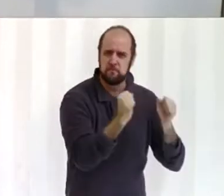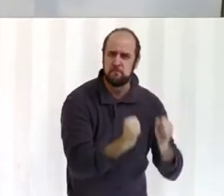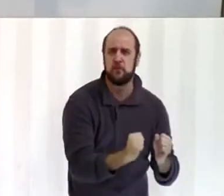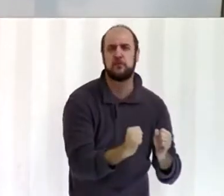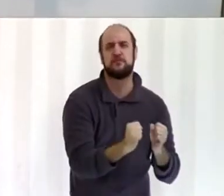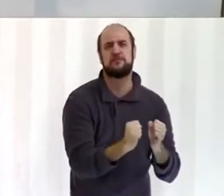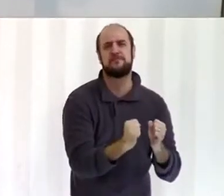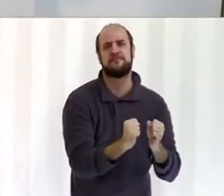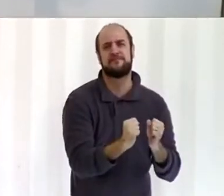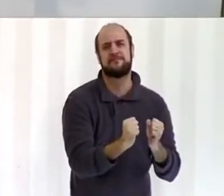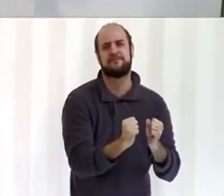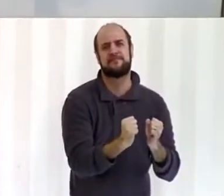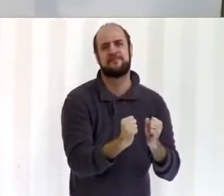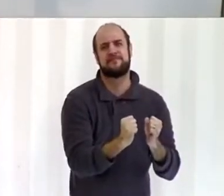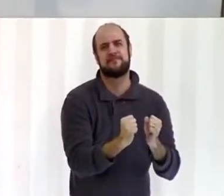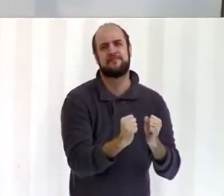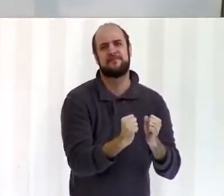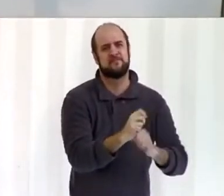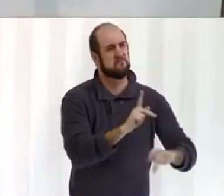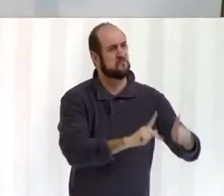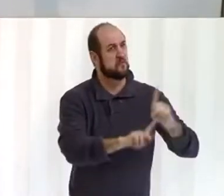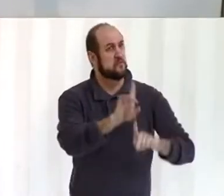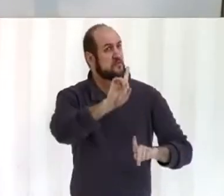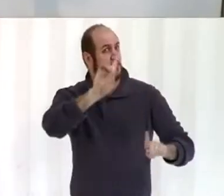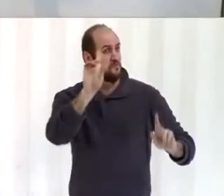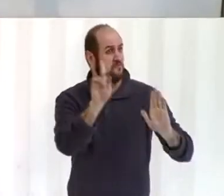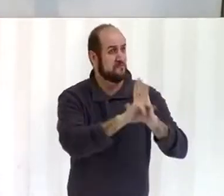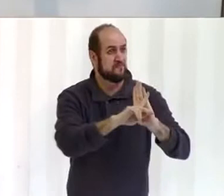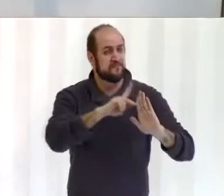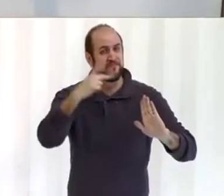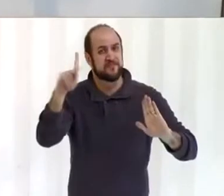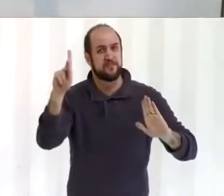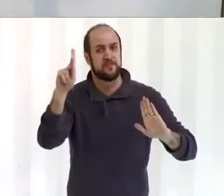ajuda para o seu povo.